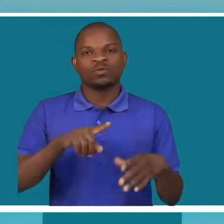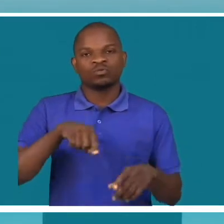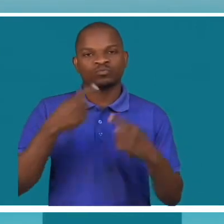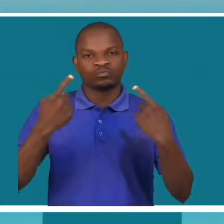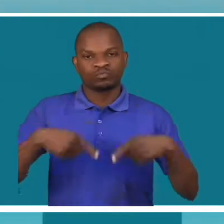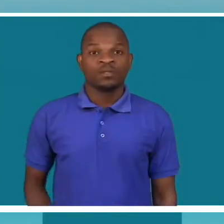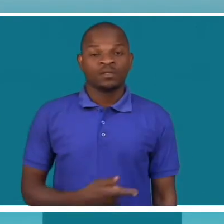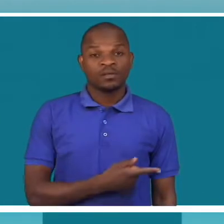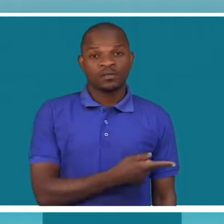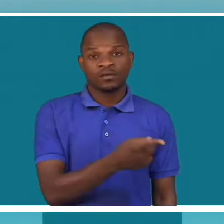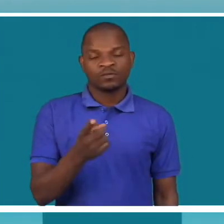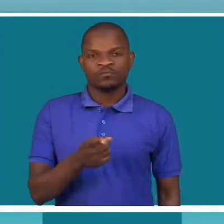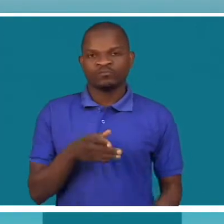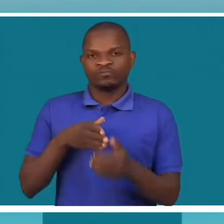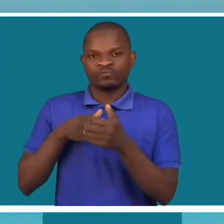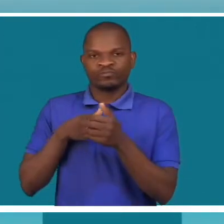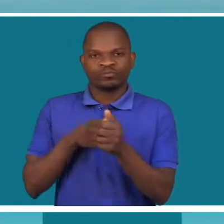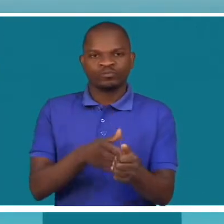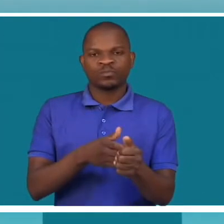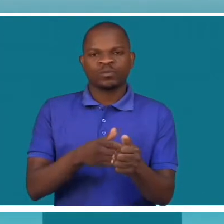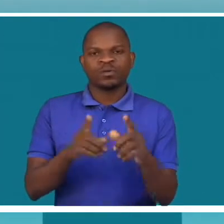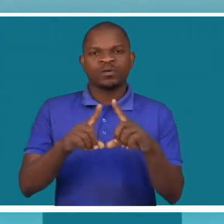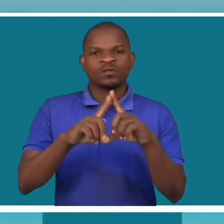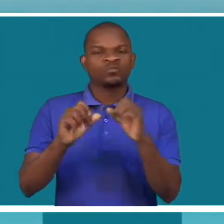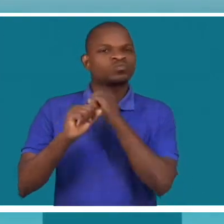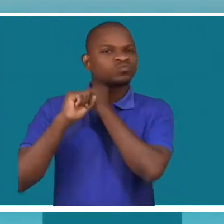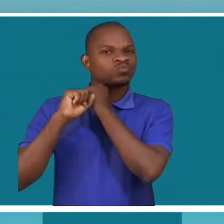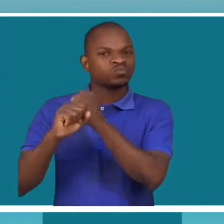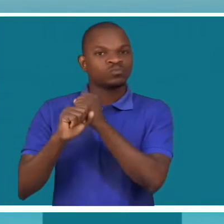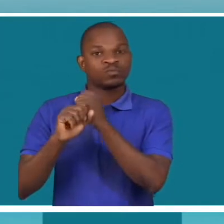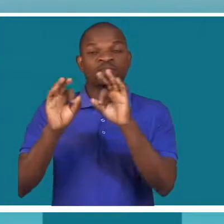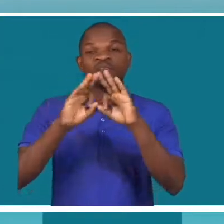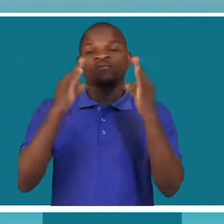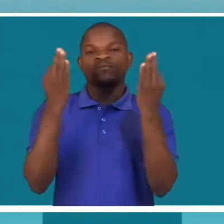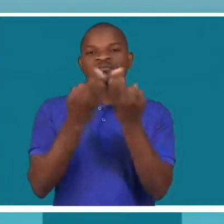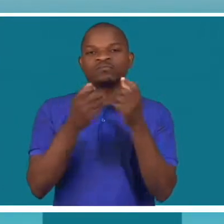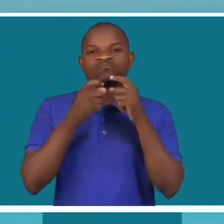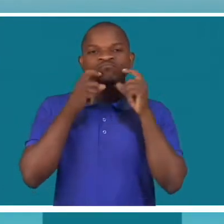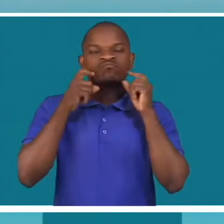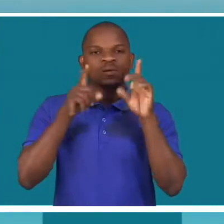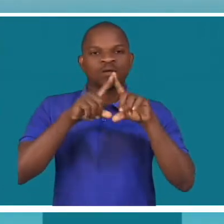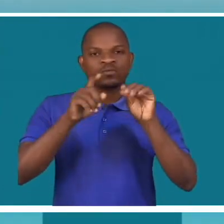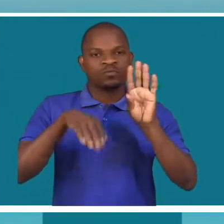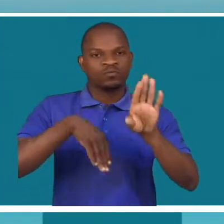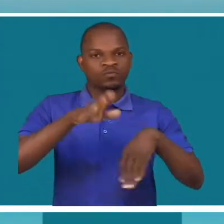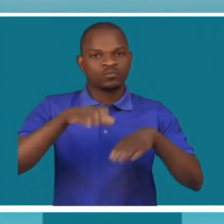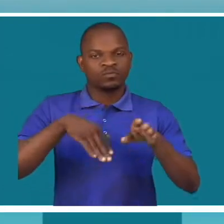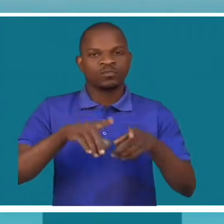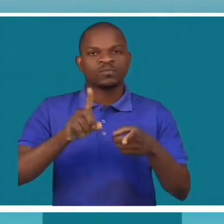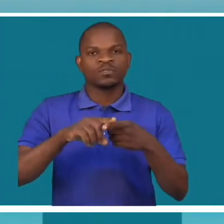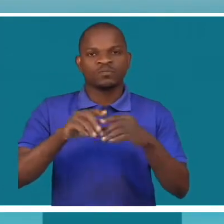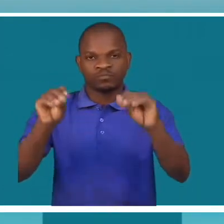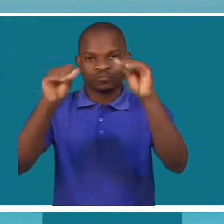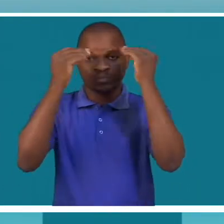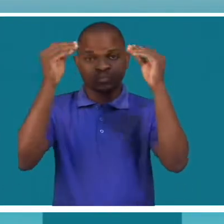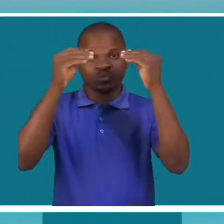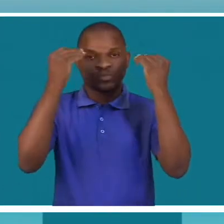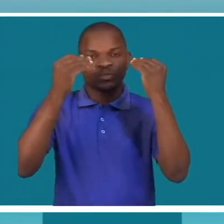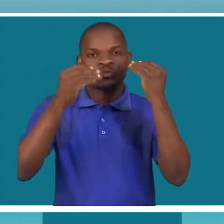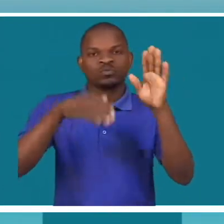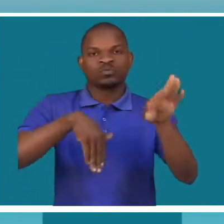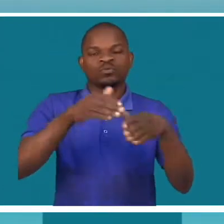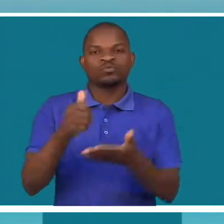campeonato recreativo. Mas do que cumprir uma obrigação da Federação Moçambicana de Futebol? A formação de